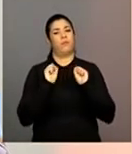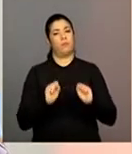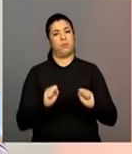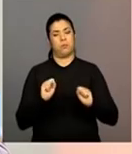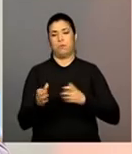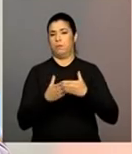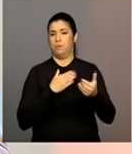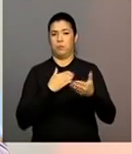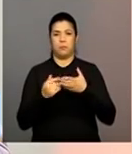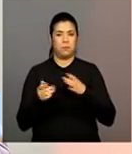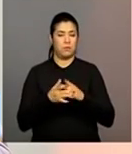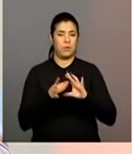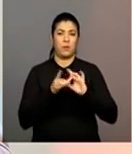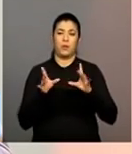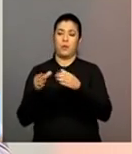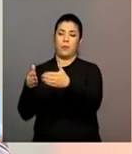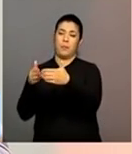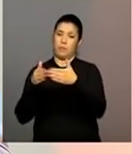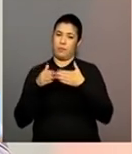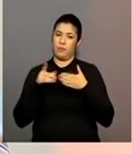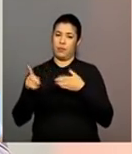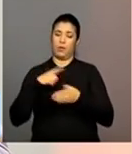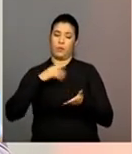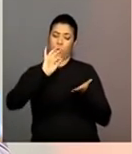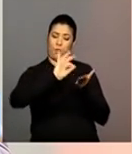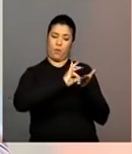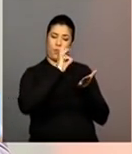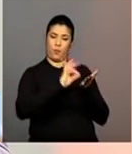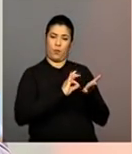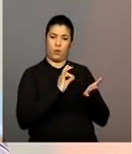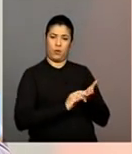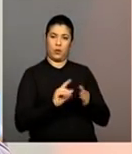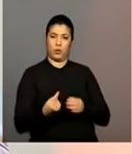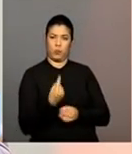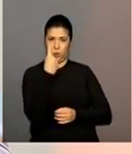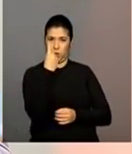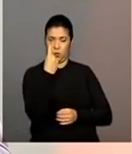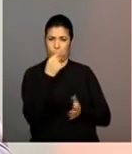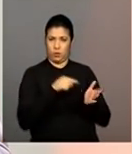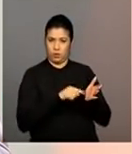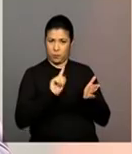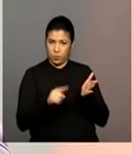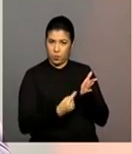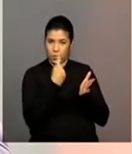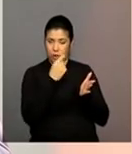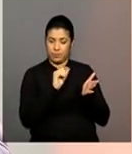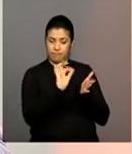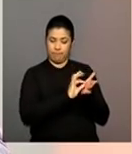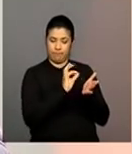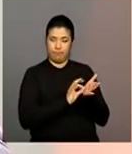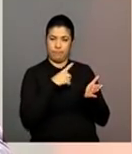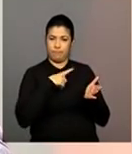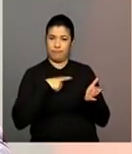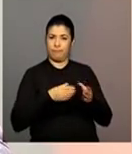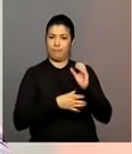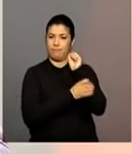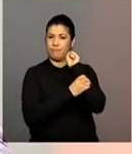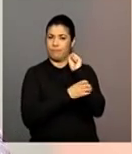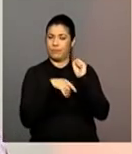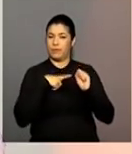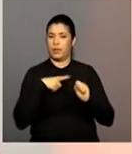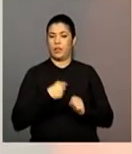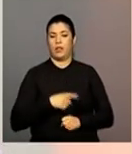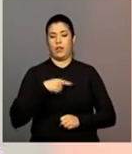tanto pedir né solicitar o seu cadastramento ao cadastro único que é o que garante aí eh o conhecimento do estado